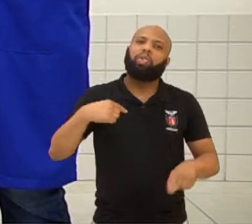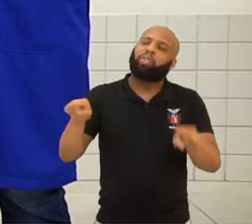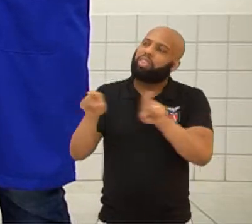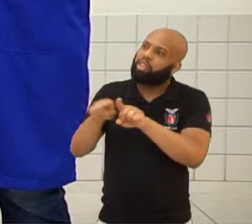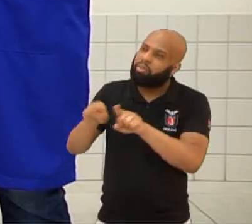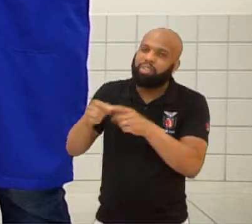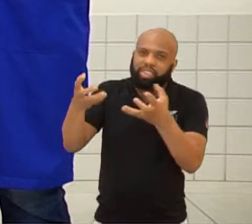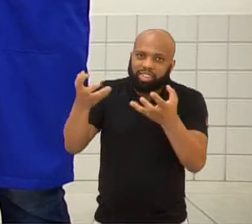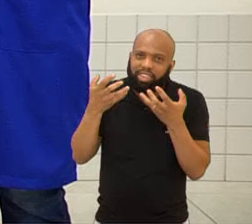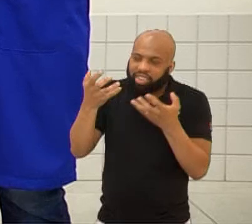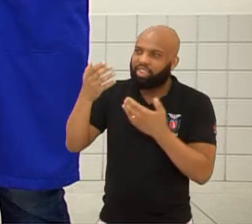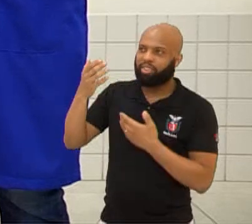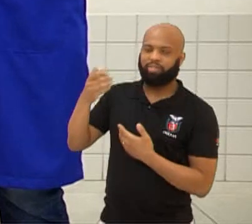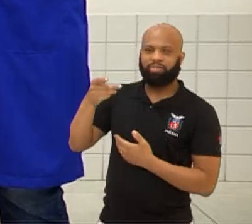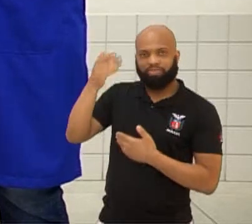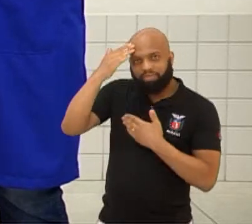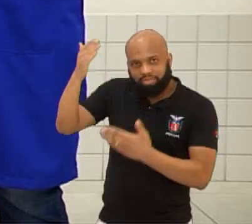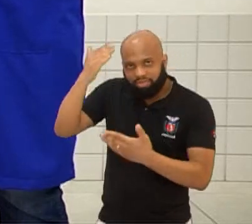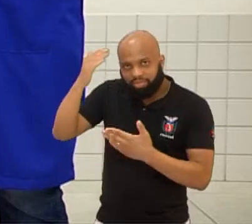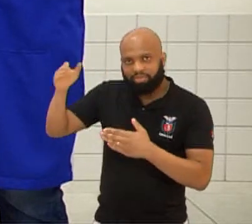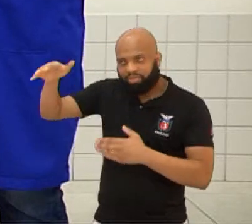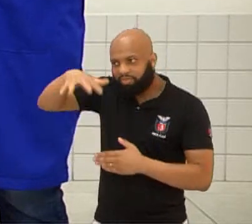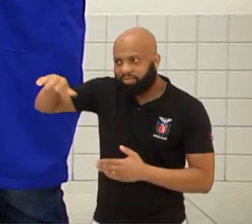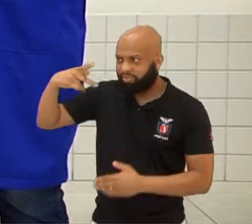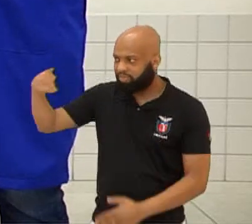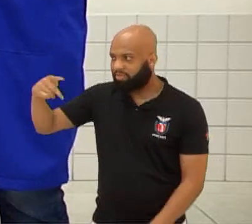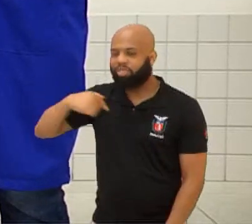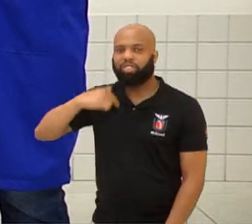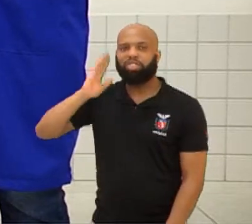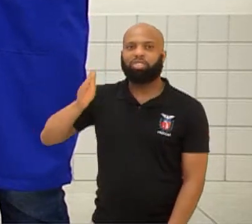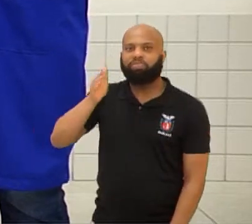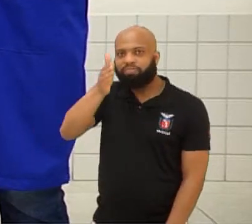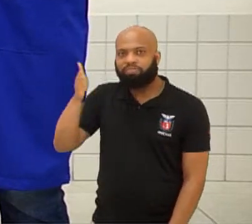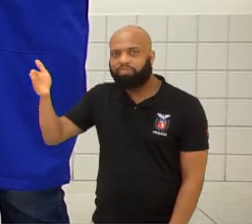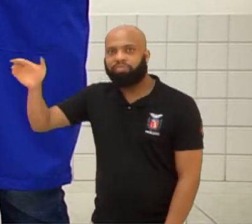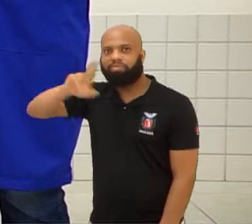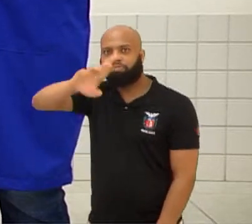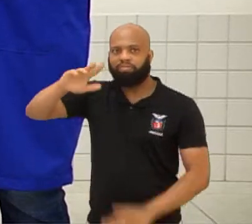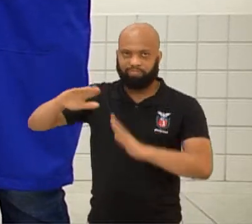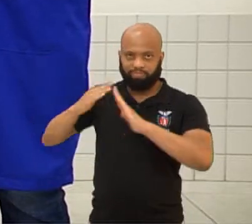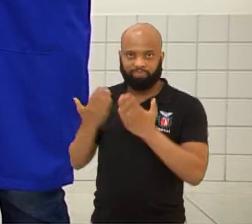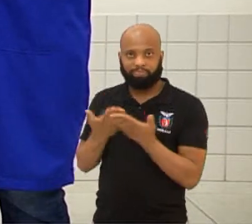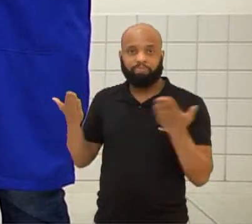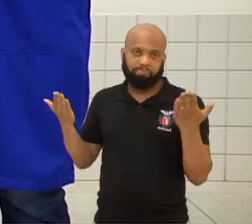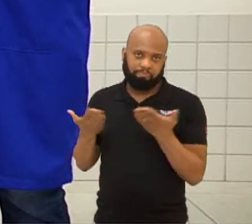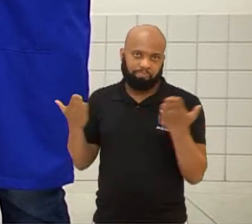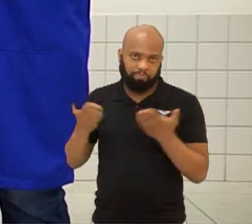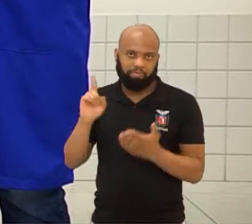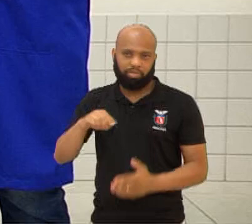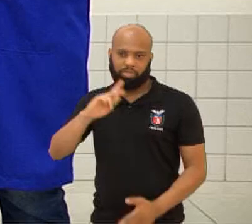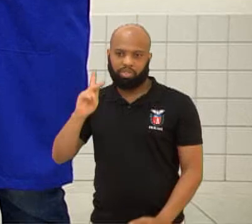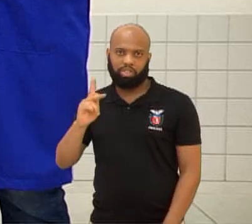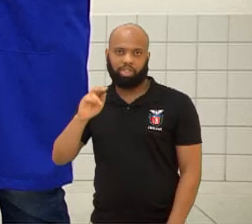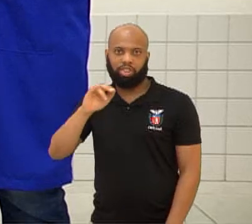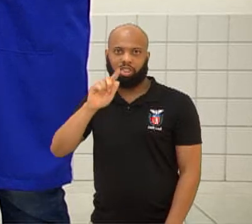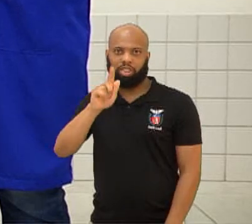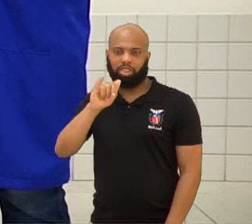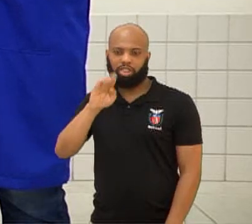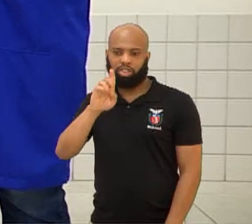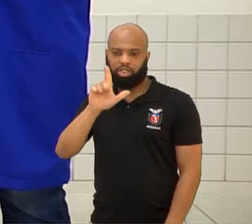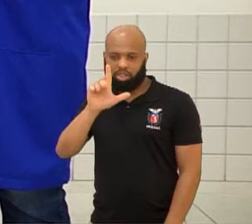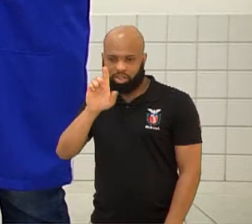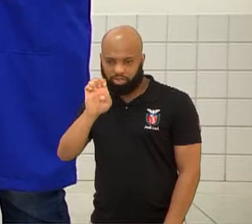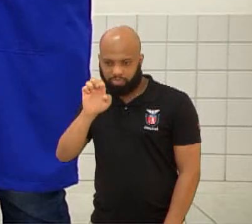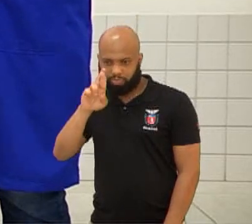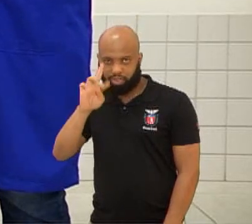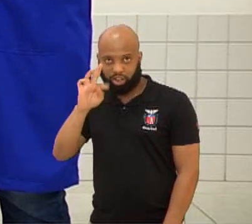deixar um abraço para todo o pessoal de Piraquara, tá? Que eu já trabalhei em várias escolas lá e no momento estou trabalhando no Colégio Gilbertinho ali no Bela Vista, também